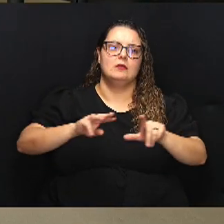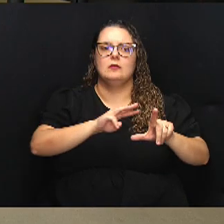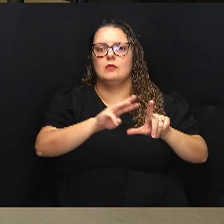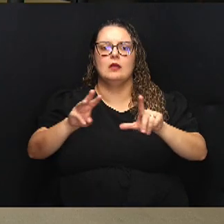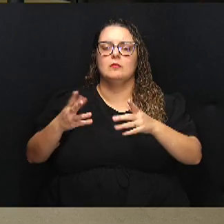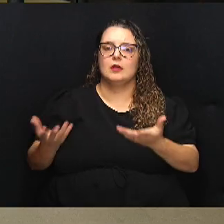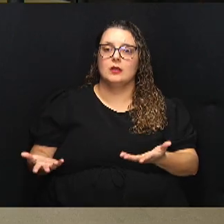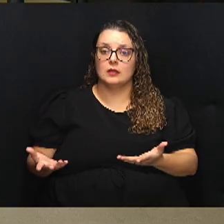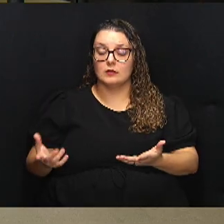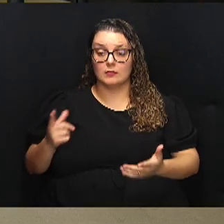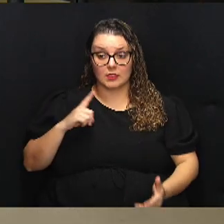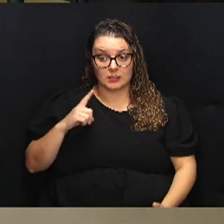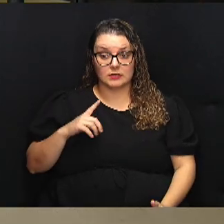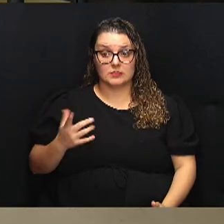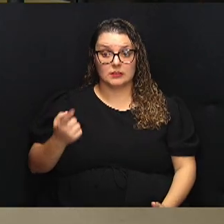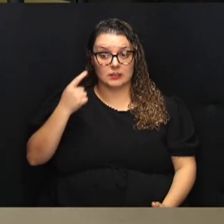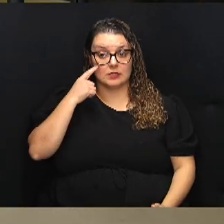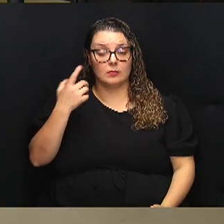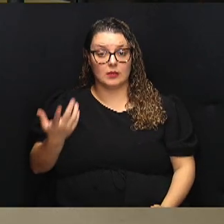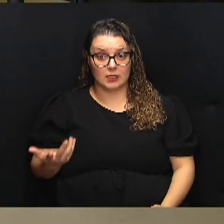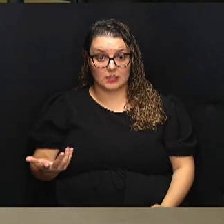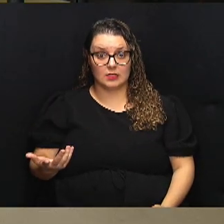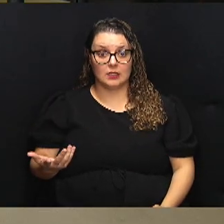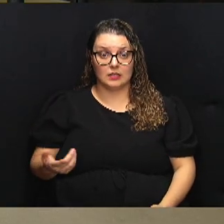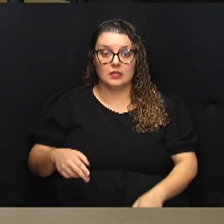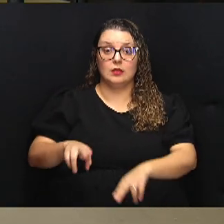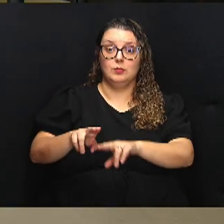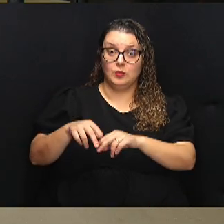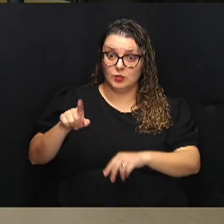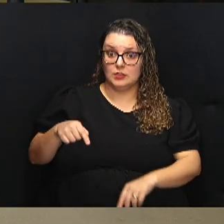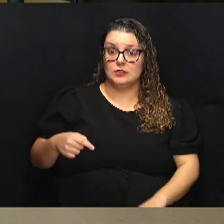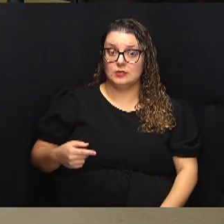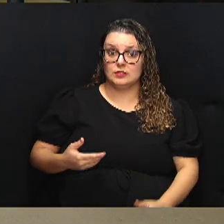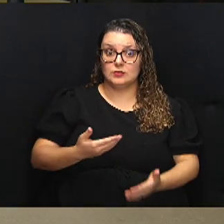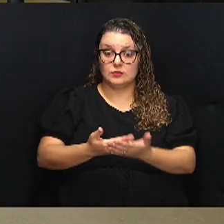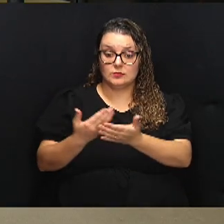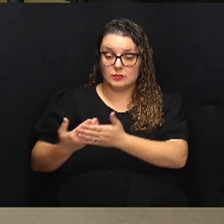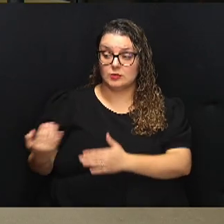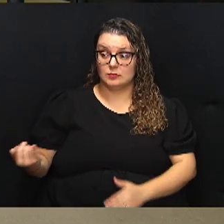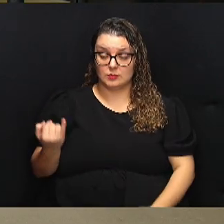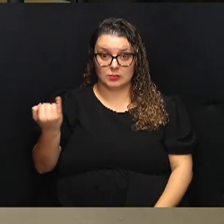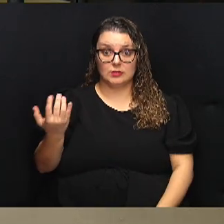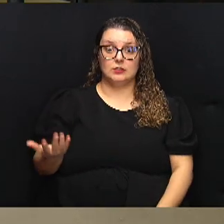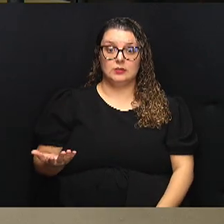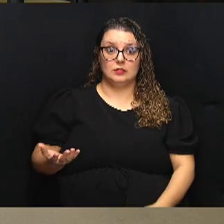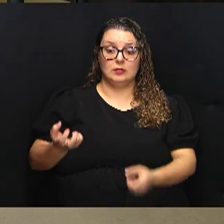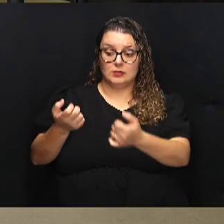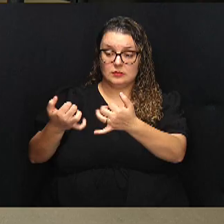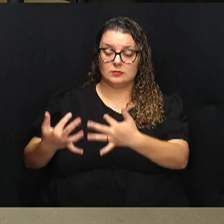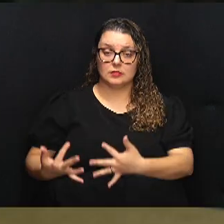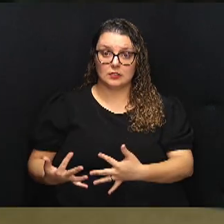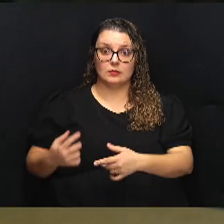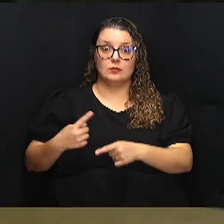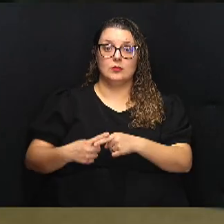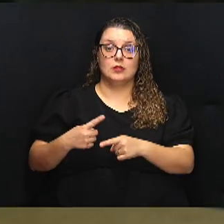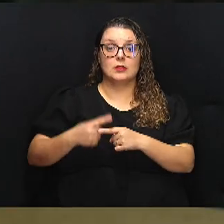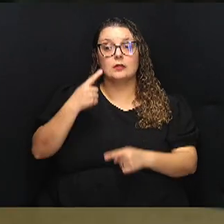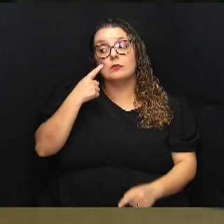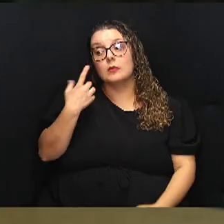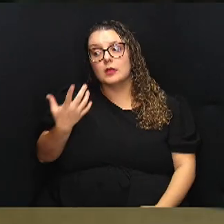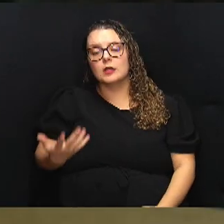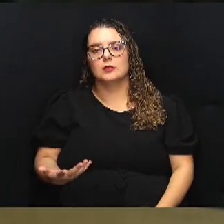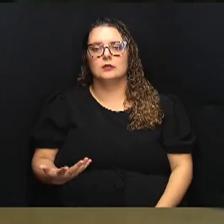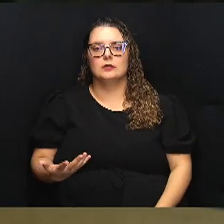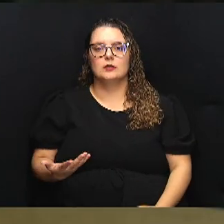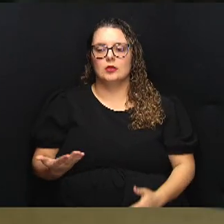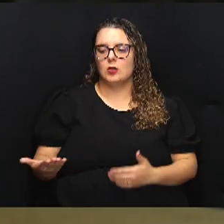enfim, mas você tem que ter noção, e é por isso que é importante o estudo, é Uhum, por isso que é importante a orientação, porque você tem que ter noção para